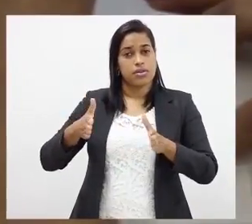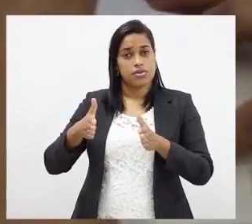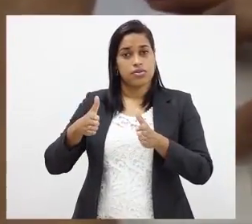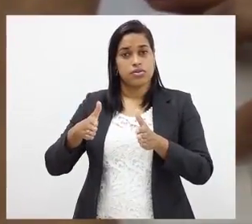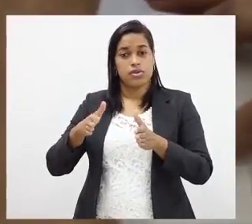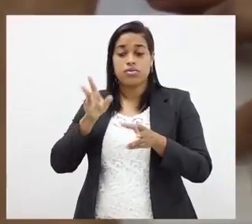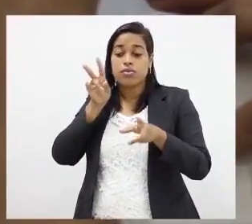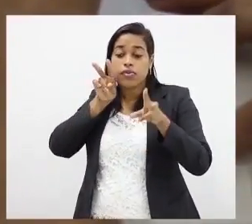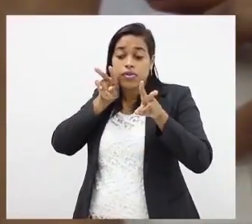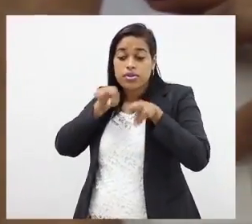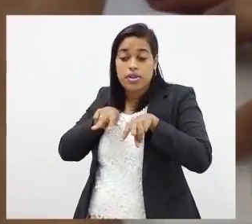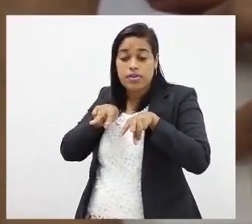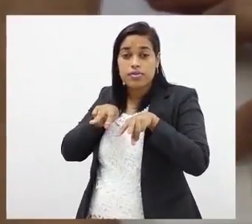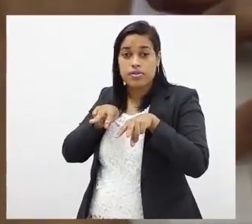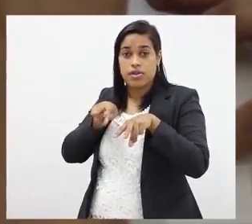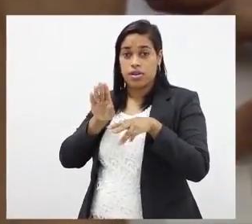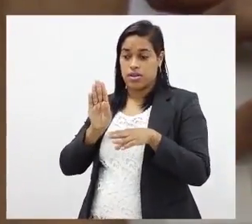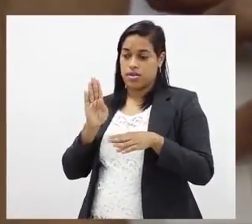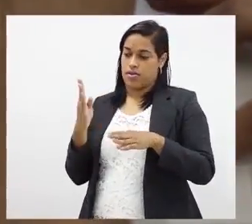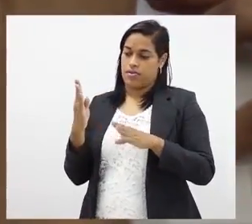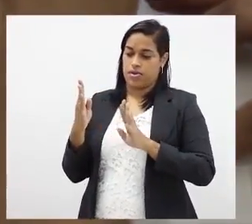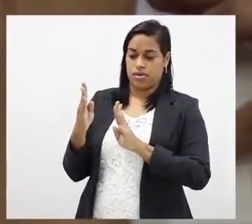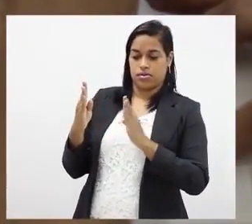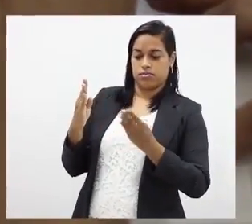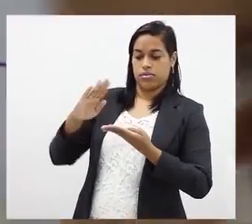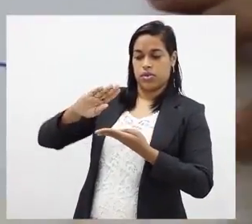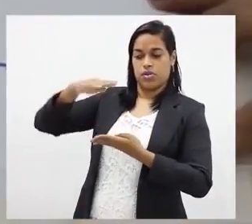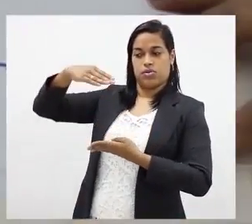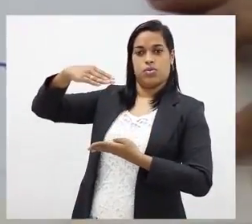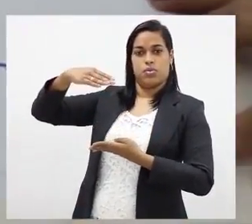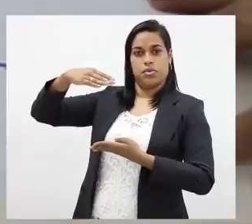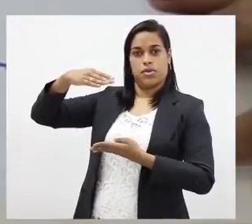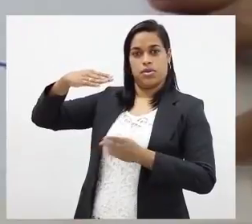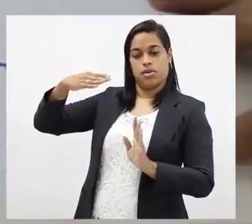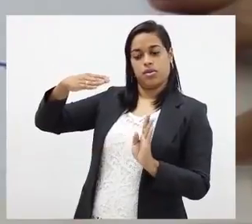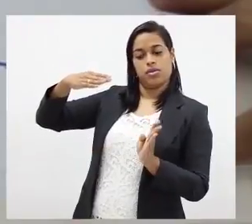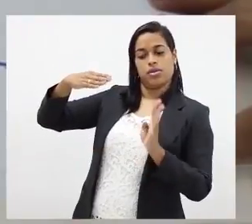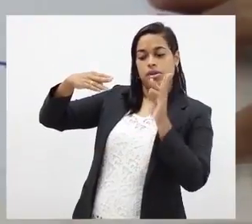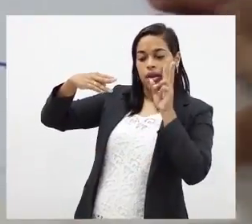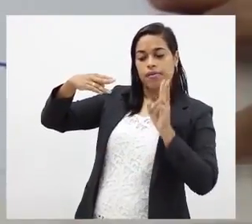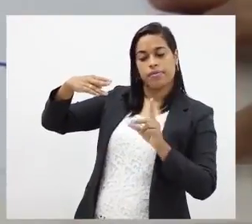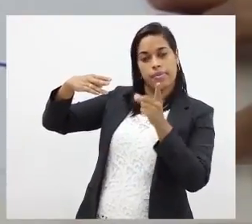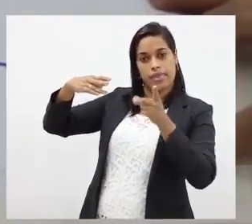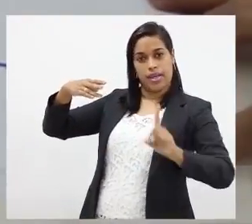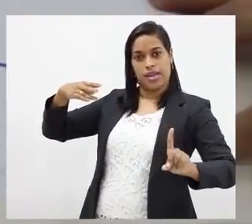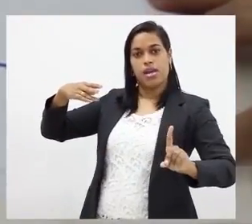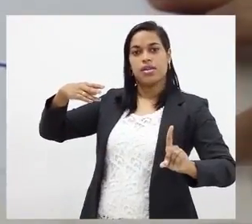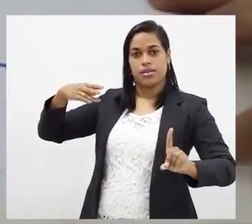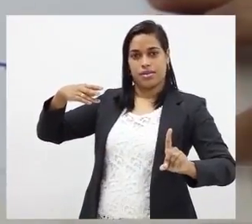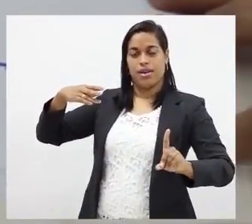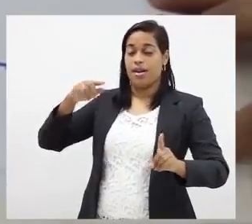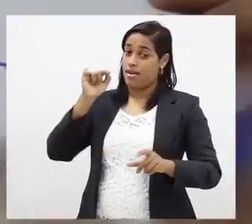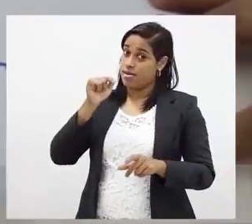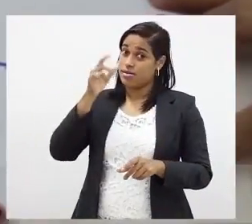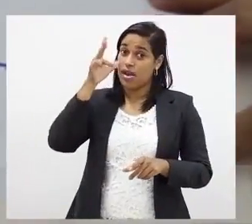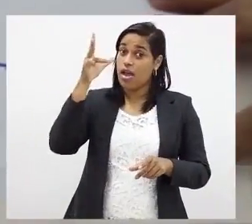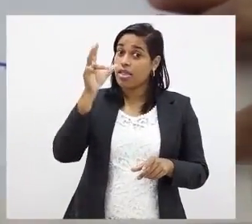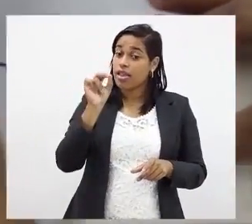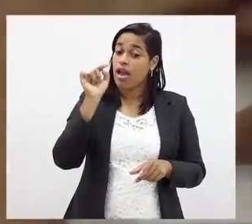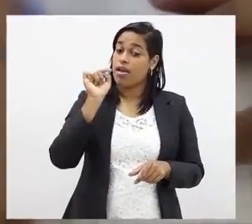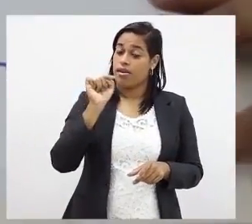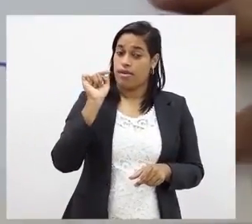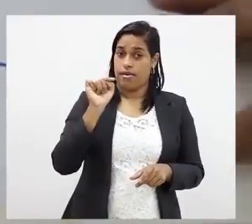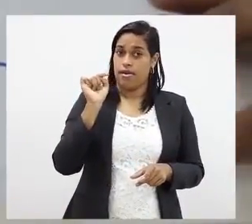estar visualizando a face frontal, a face superior e a face lateral direita. Essa é a ideia central da cavaleira. Toda vez que